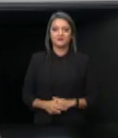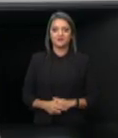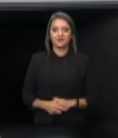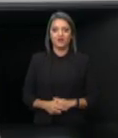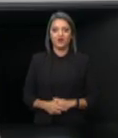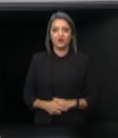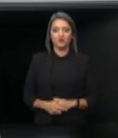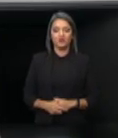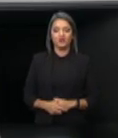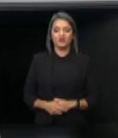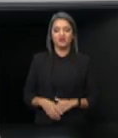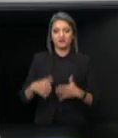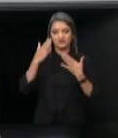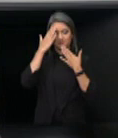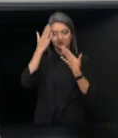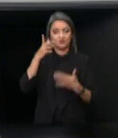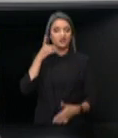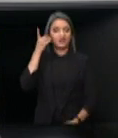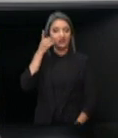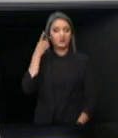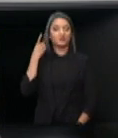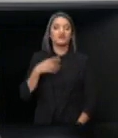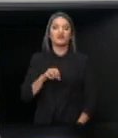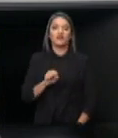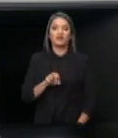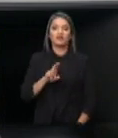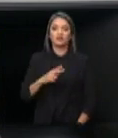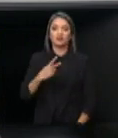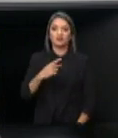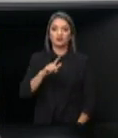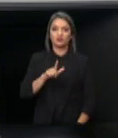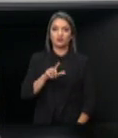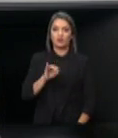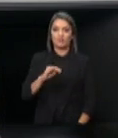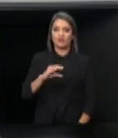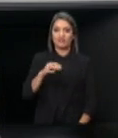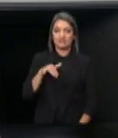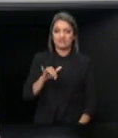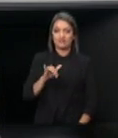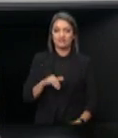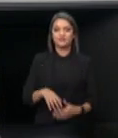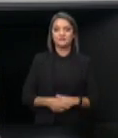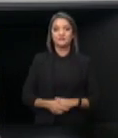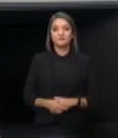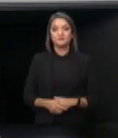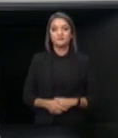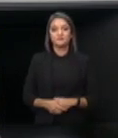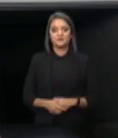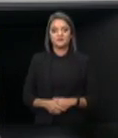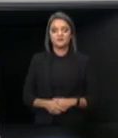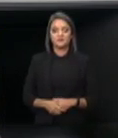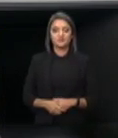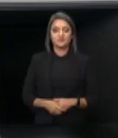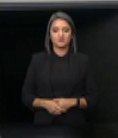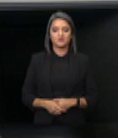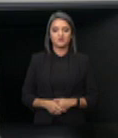obrigado ao Deputado Eduardo Suplicy chamo também agora